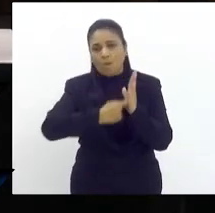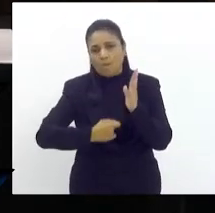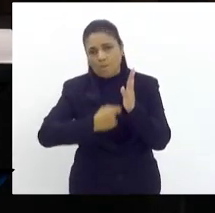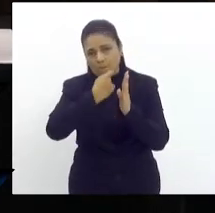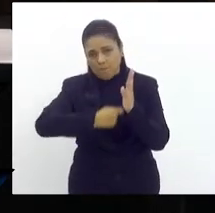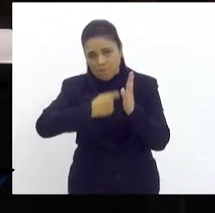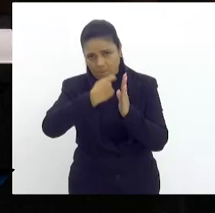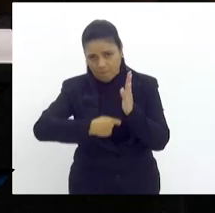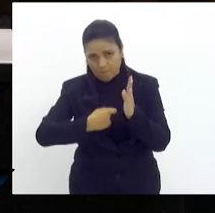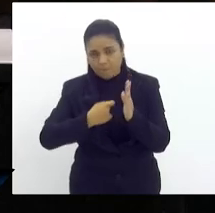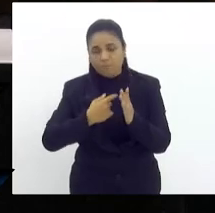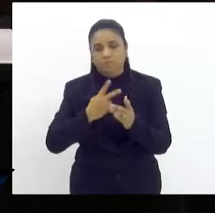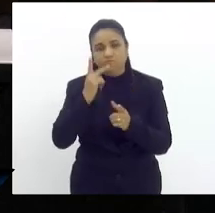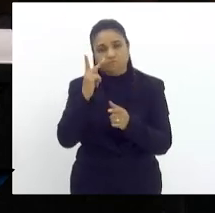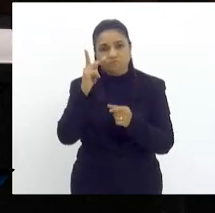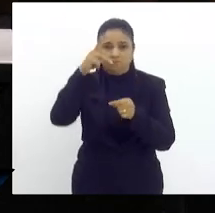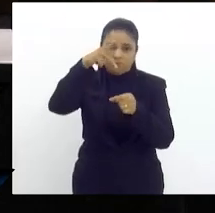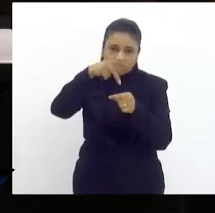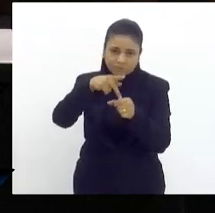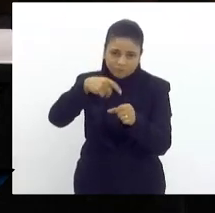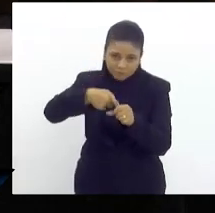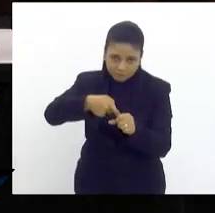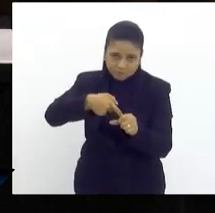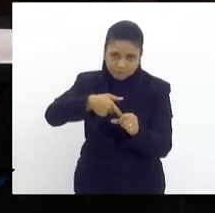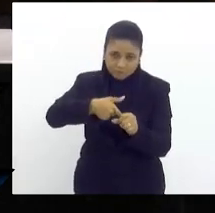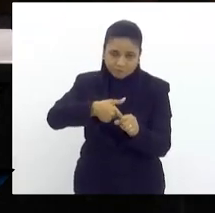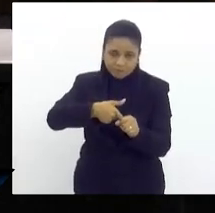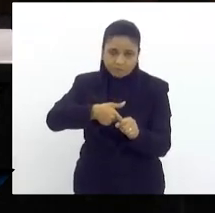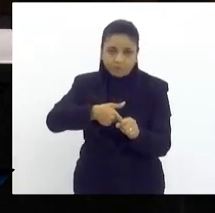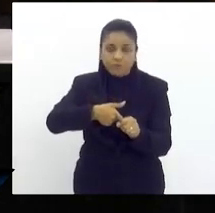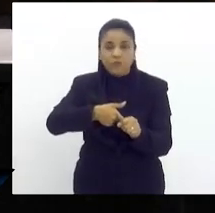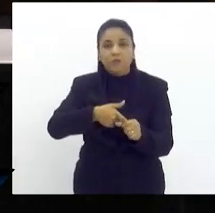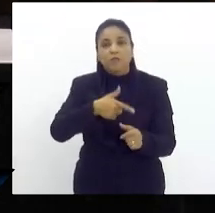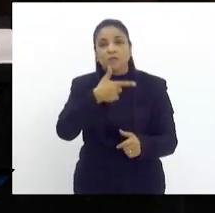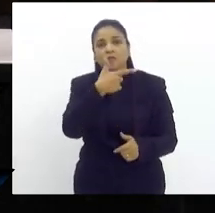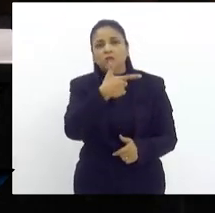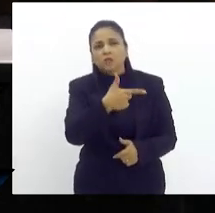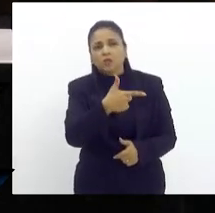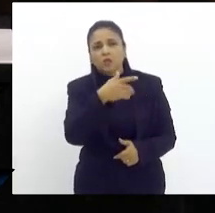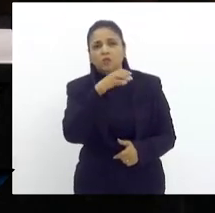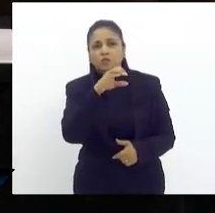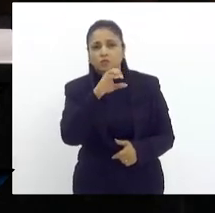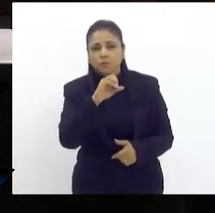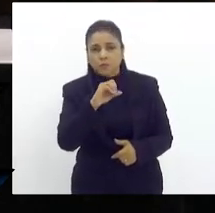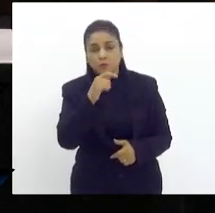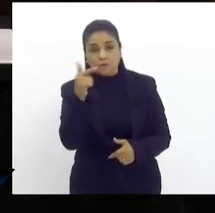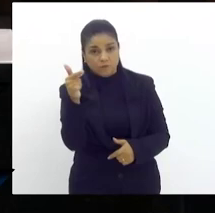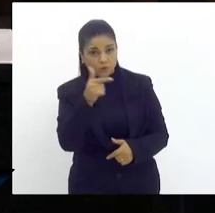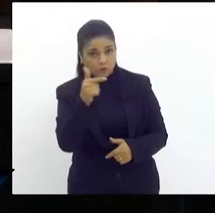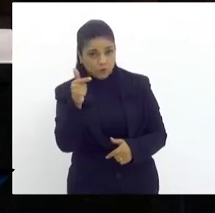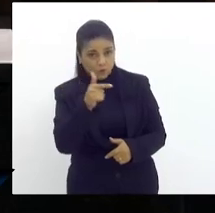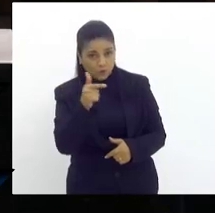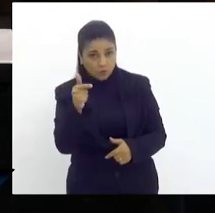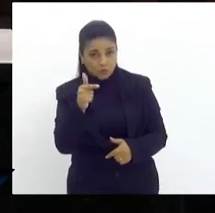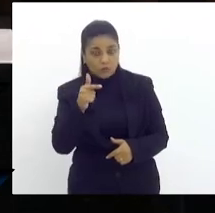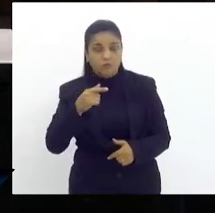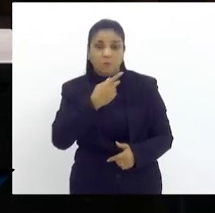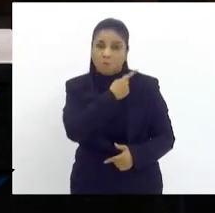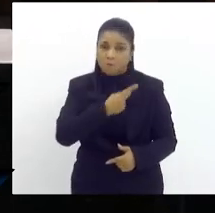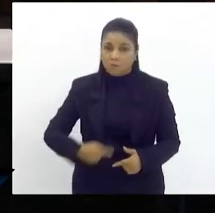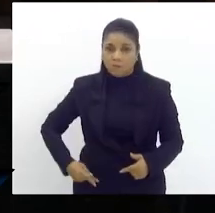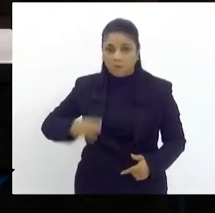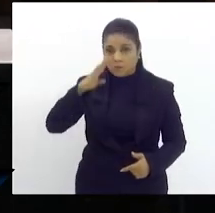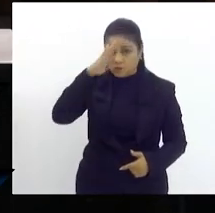e não sendo diferente disso no ano de 2022 o presidente bolsonaro